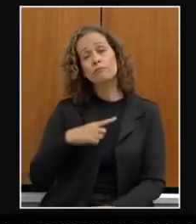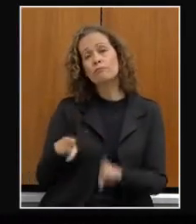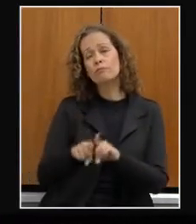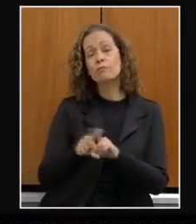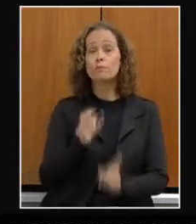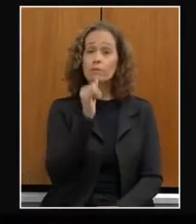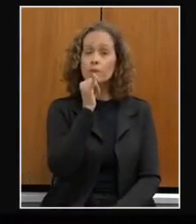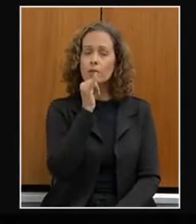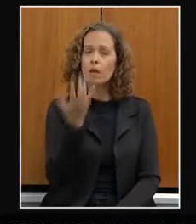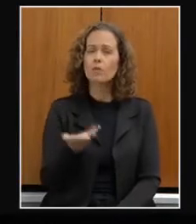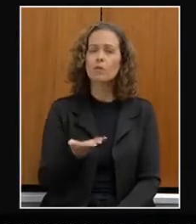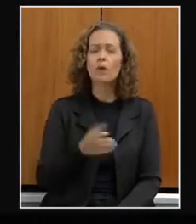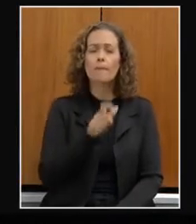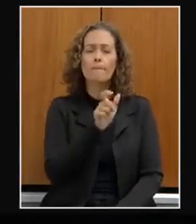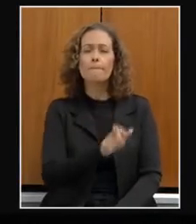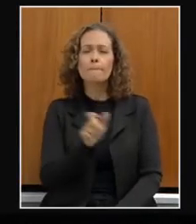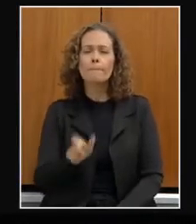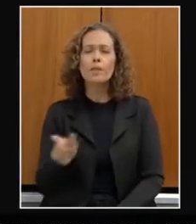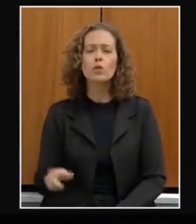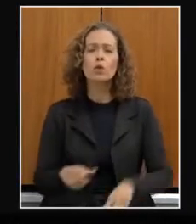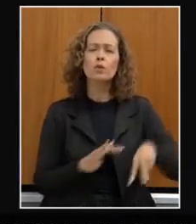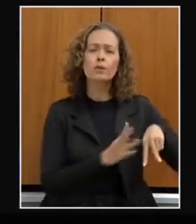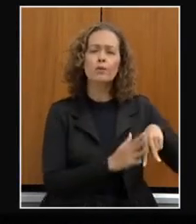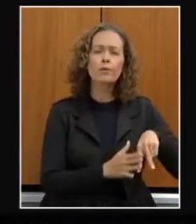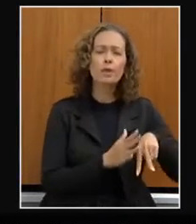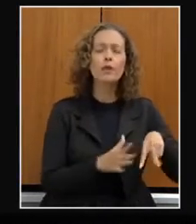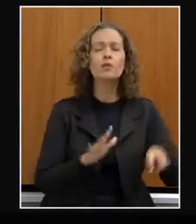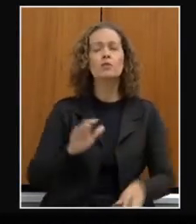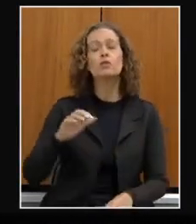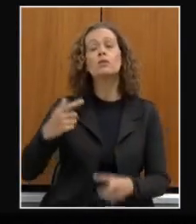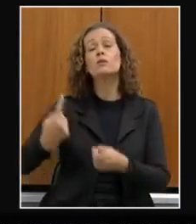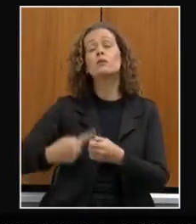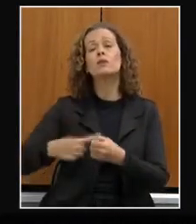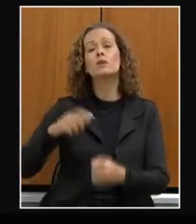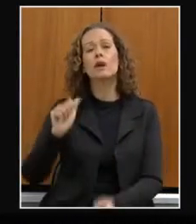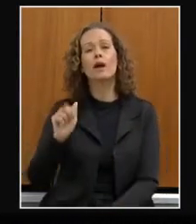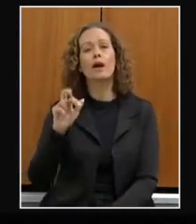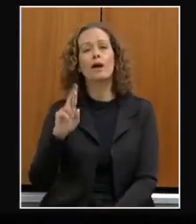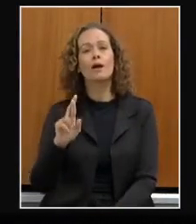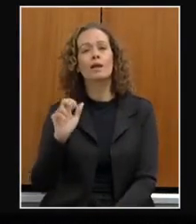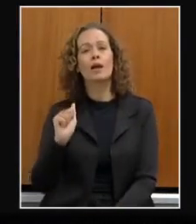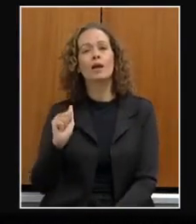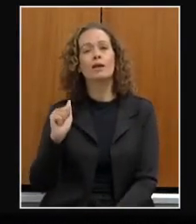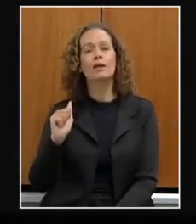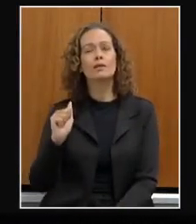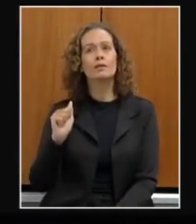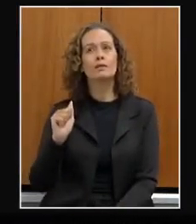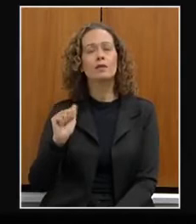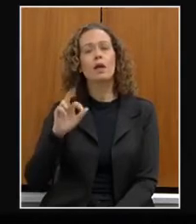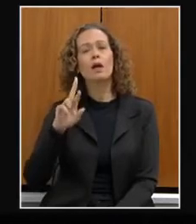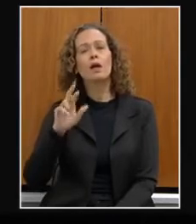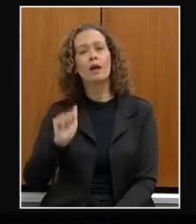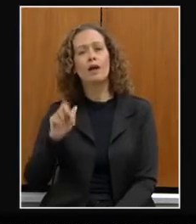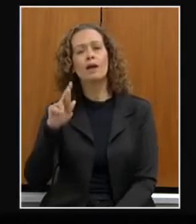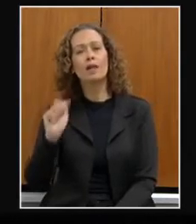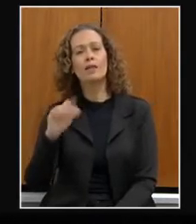pacientes na cidade de Araçuaia mais de 30 dias com grande queimadura 90% do corpo queimado e a gente solicitando vaga